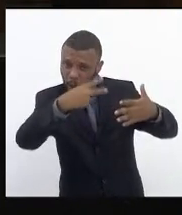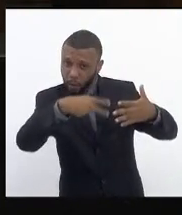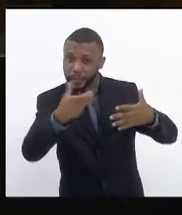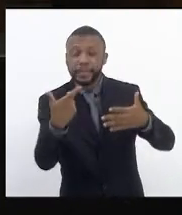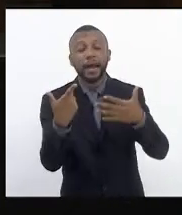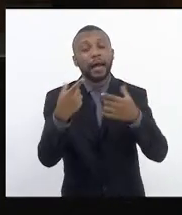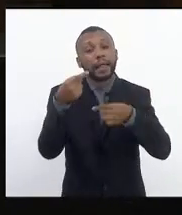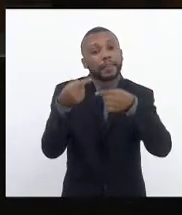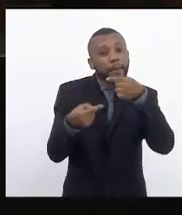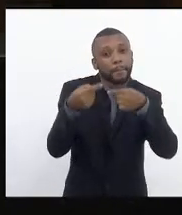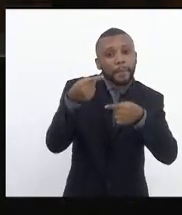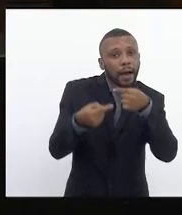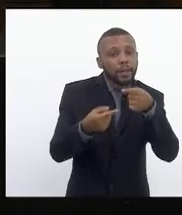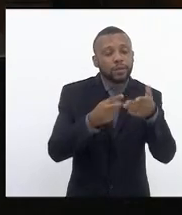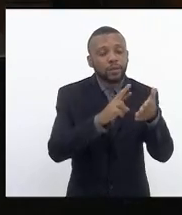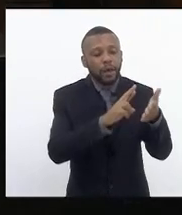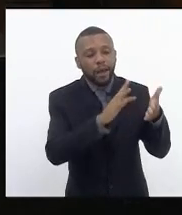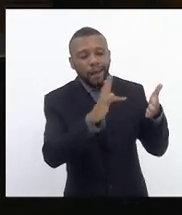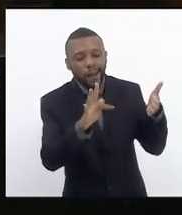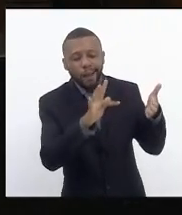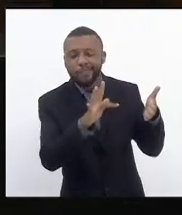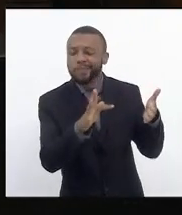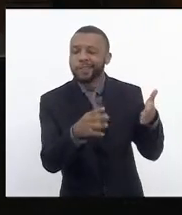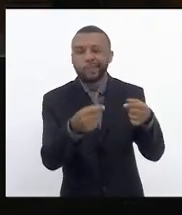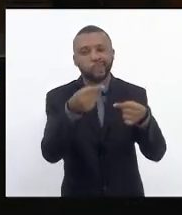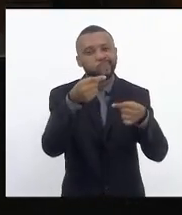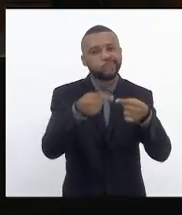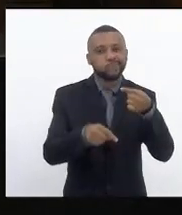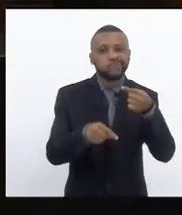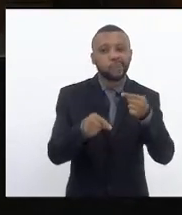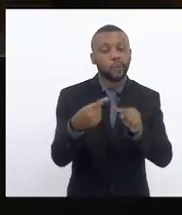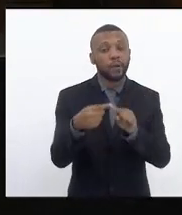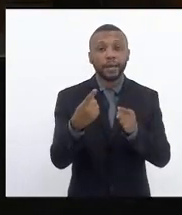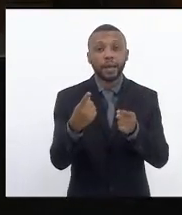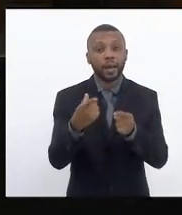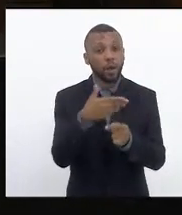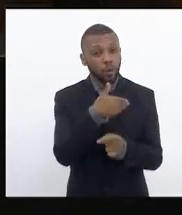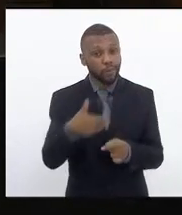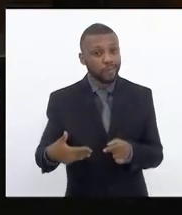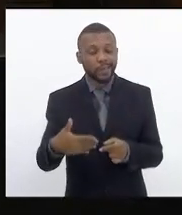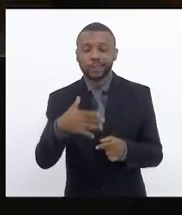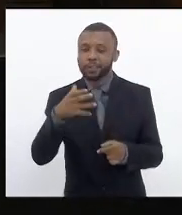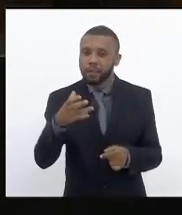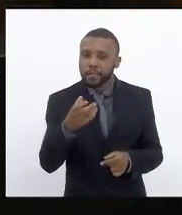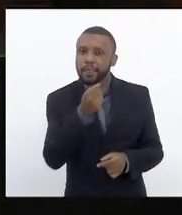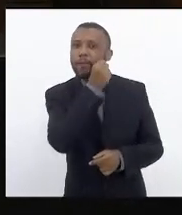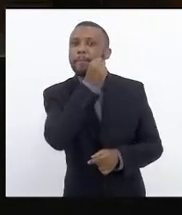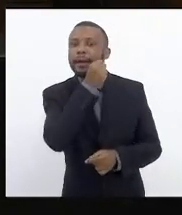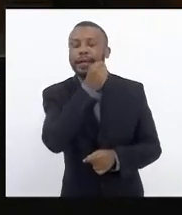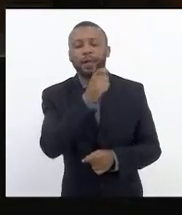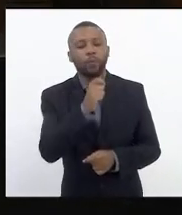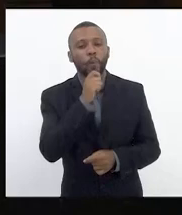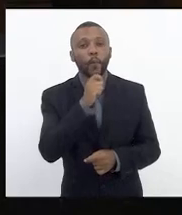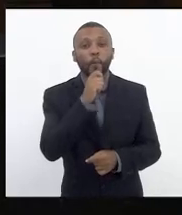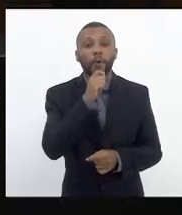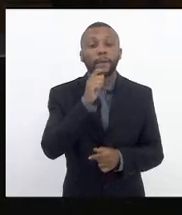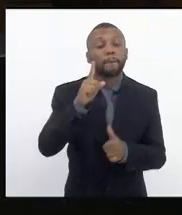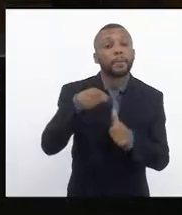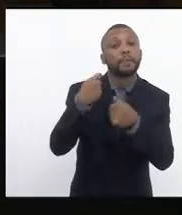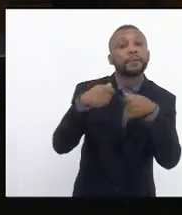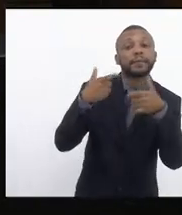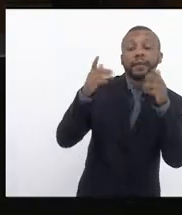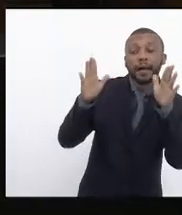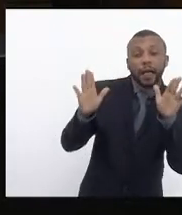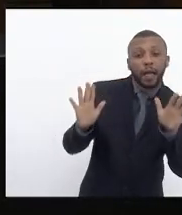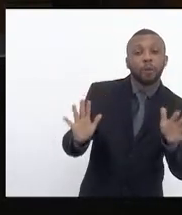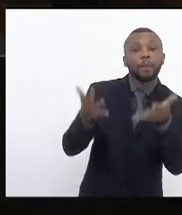fiscal Não tem lógica porque não se recupera o estado físico aumente sem recuperar econômico e